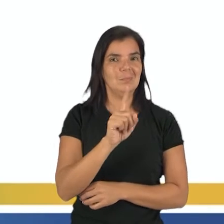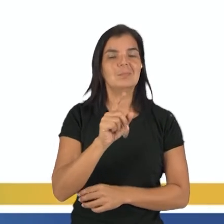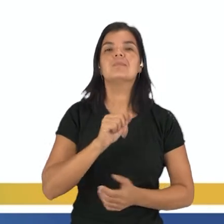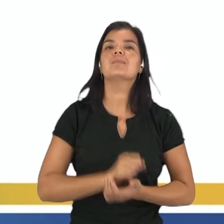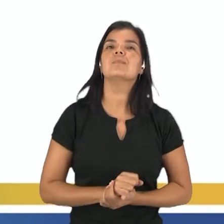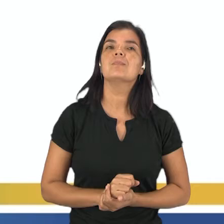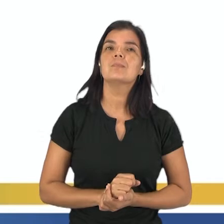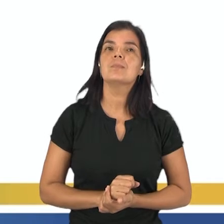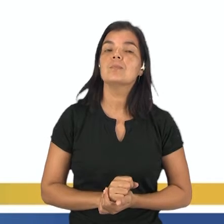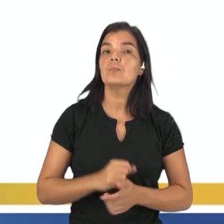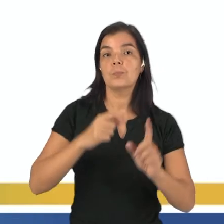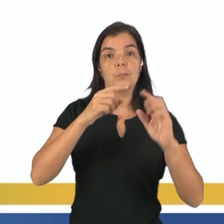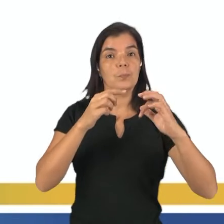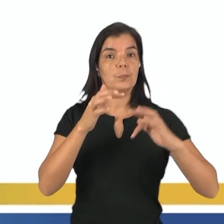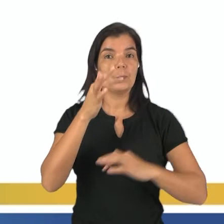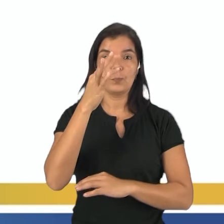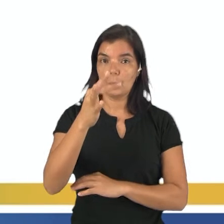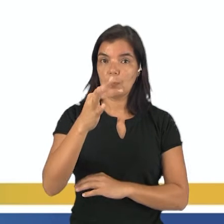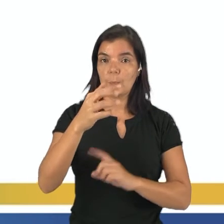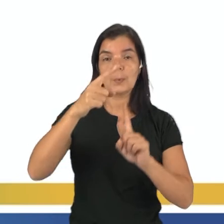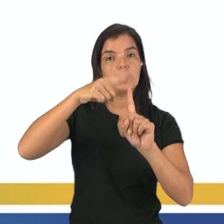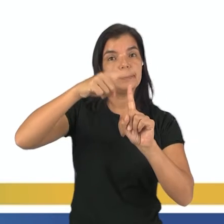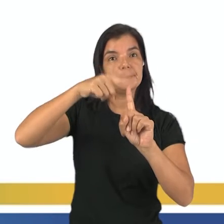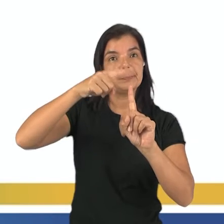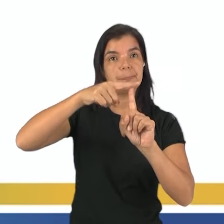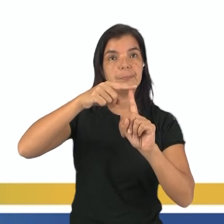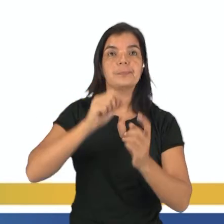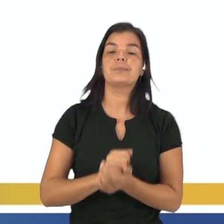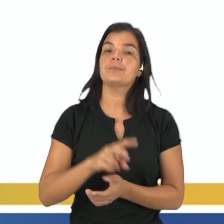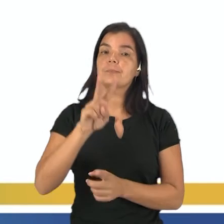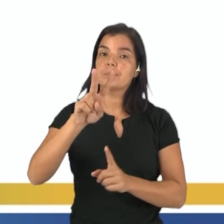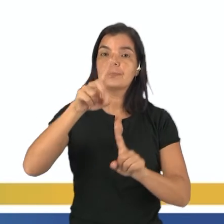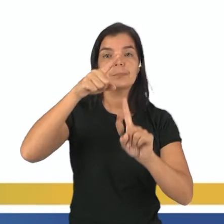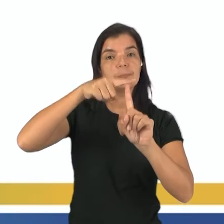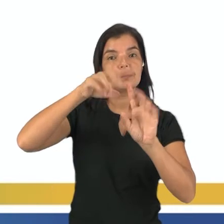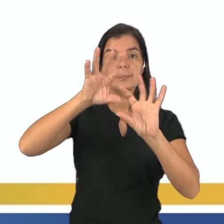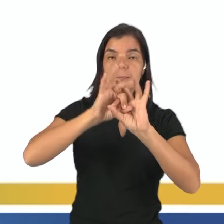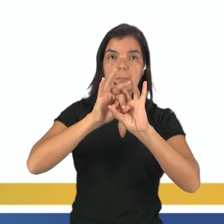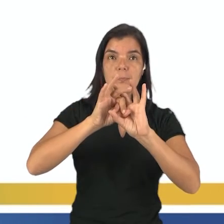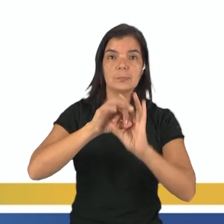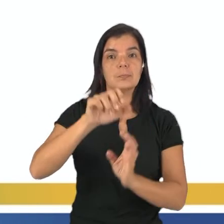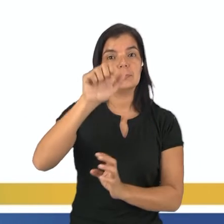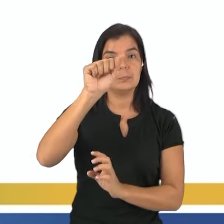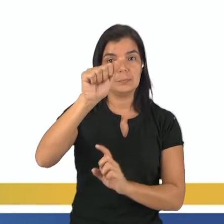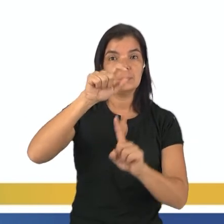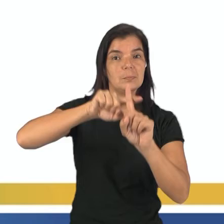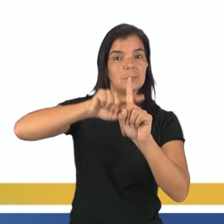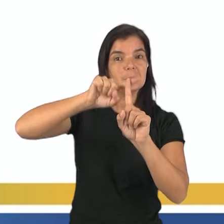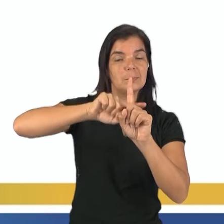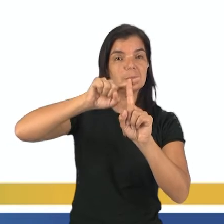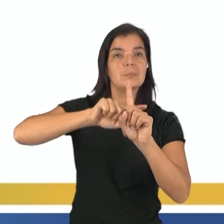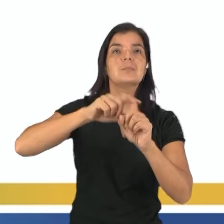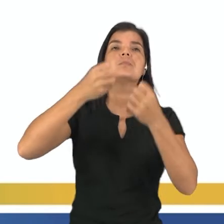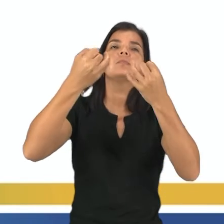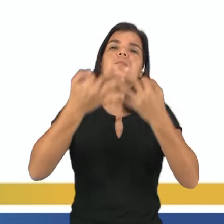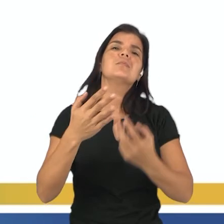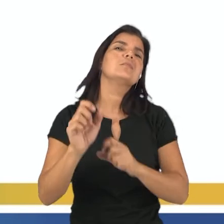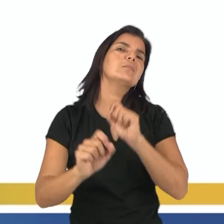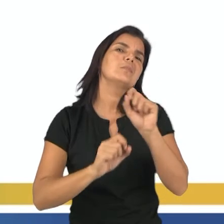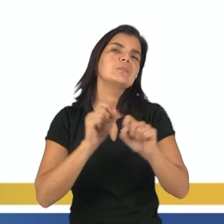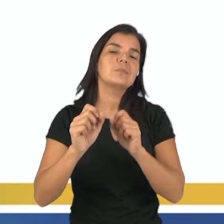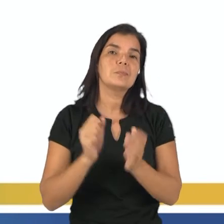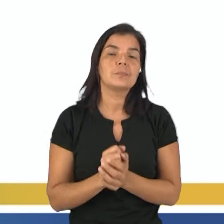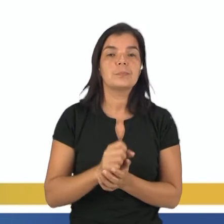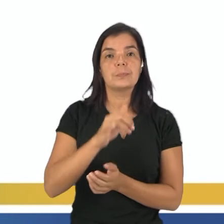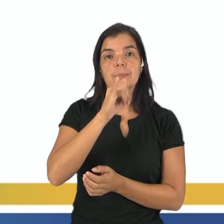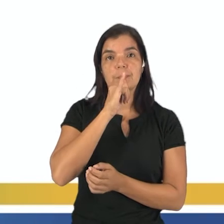ó, o F é de faces, o V de vértices e A de aresta, certo? Então, o que ele está dizendo aí, ó? Se